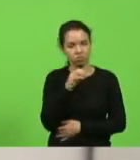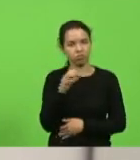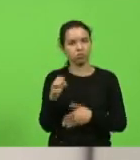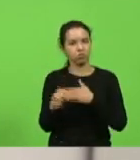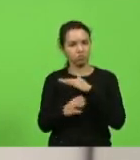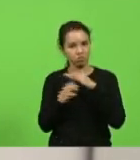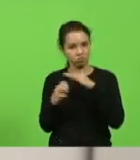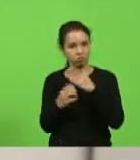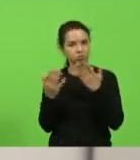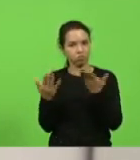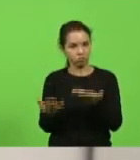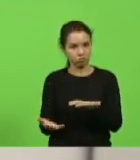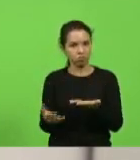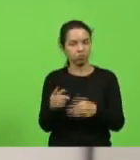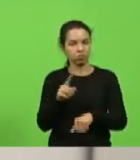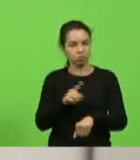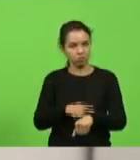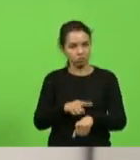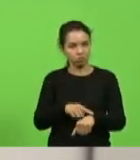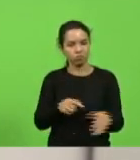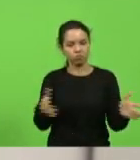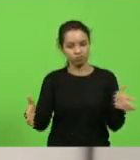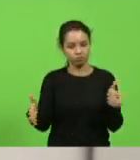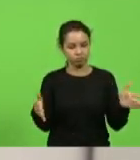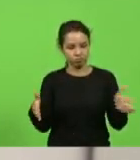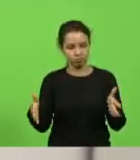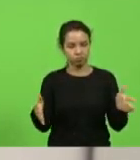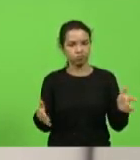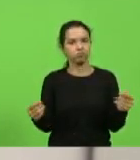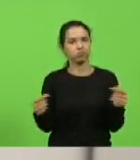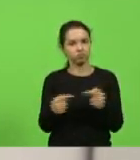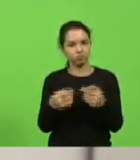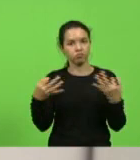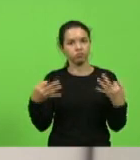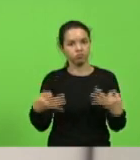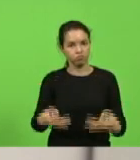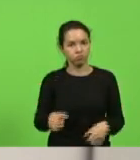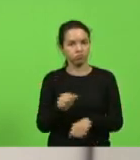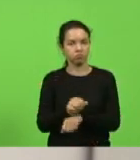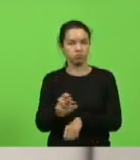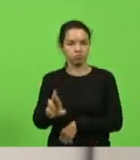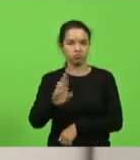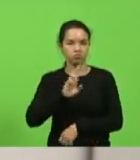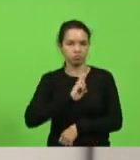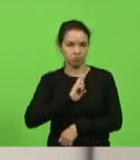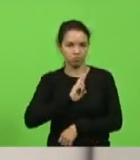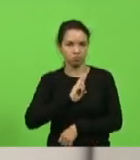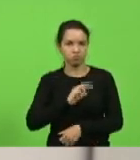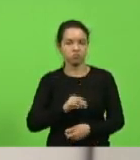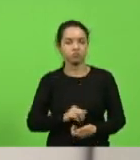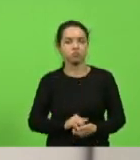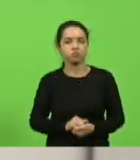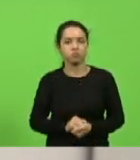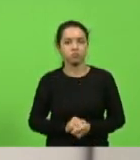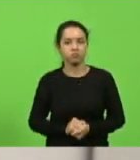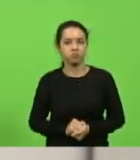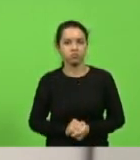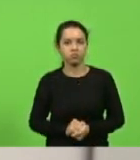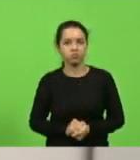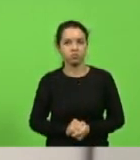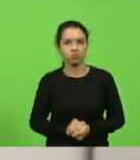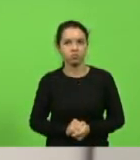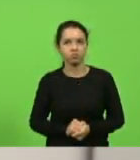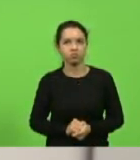repetindo, ela está dentro do prazo legal para responder à notificação a qual ela recebeu. Fecha aspas. Ou